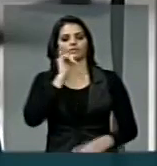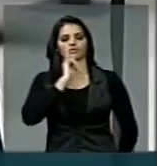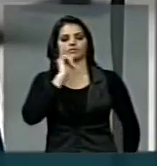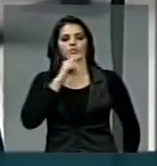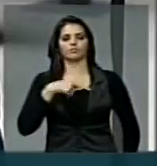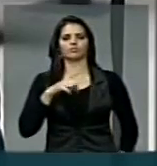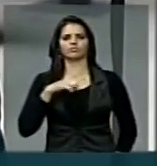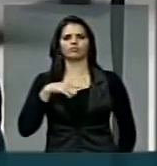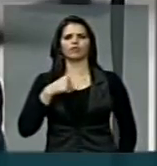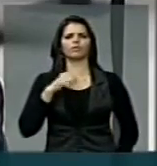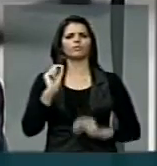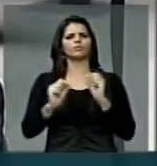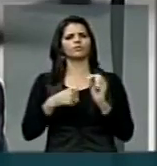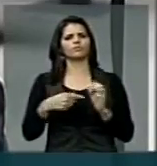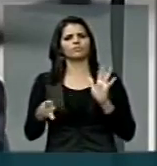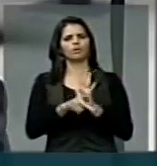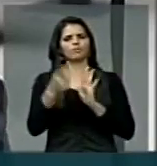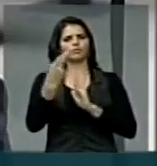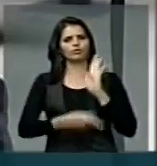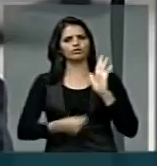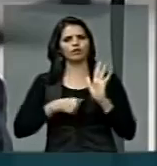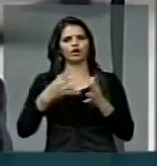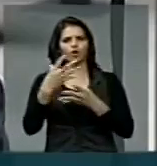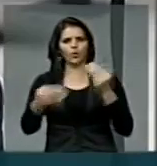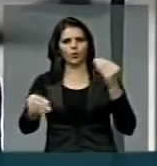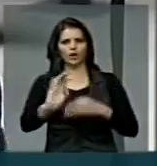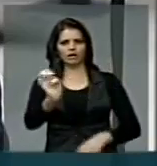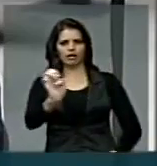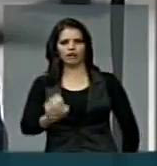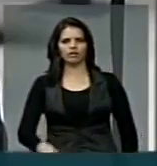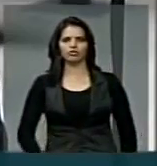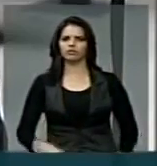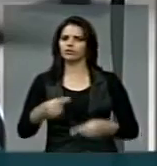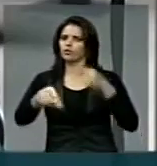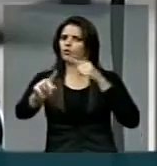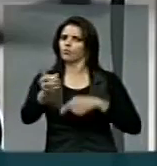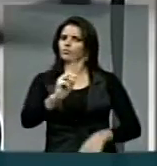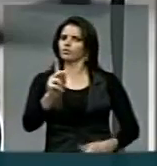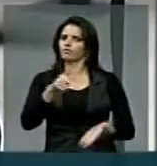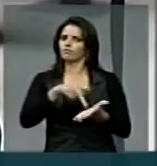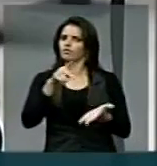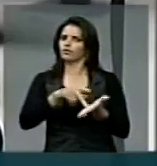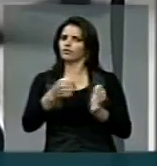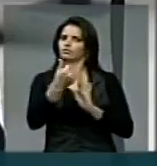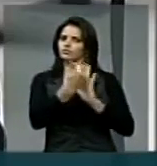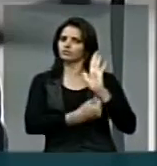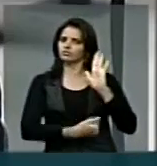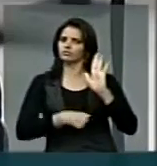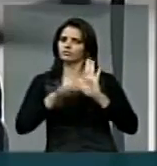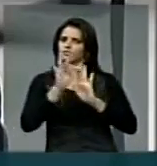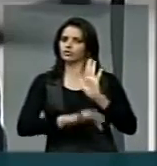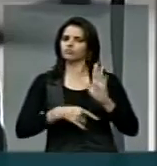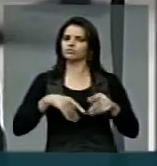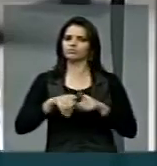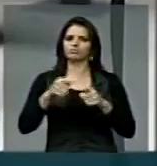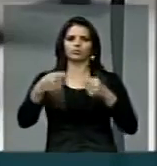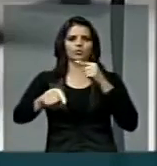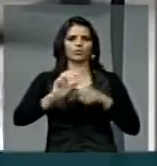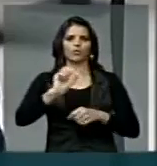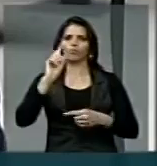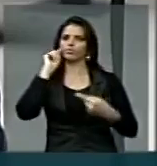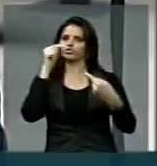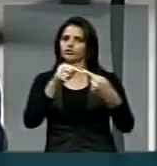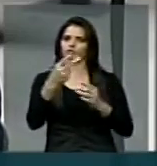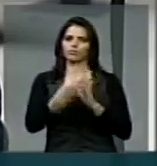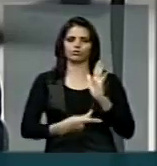a marca de projeto Cura Gay não condiz com a realidade e também não condiz com o objetivo